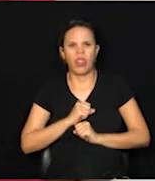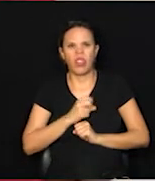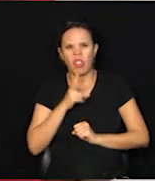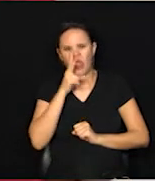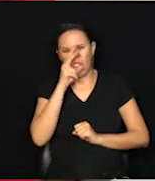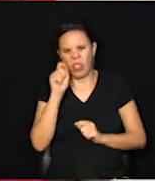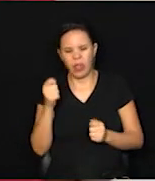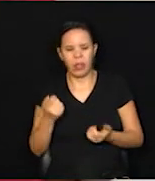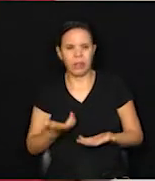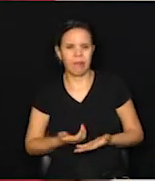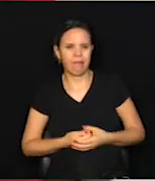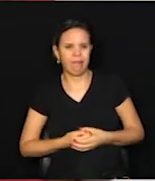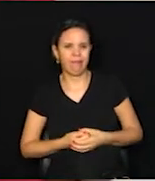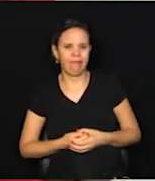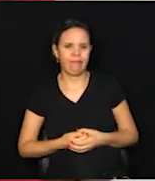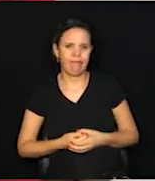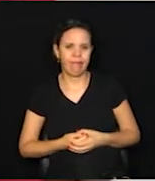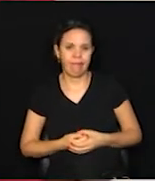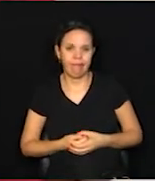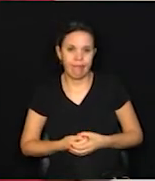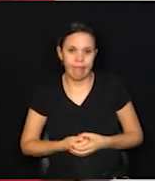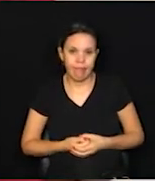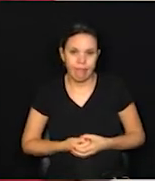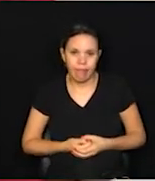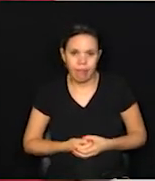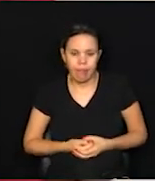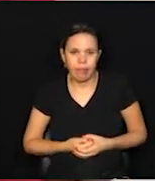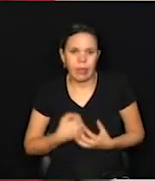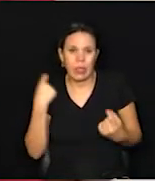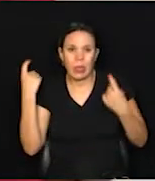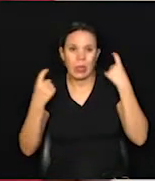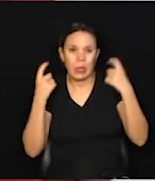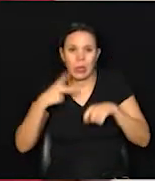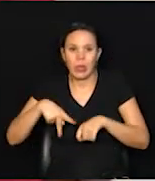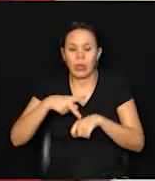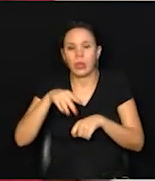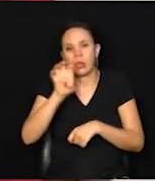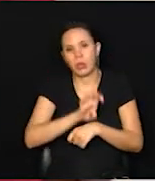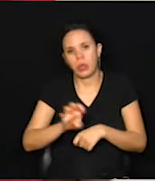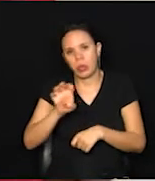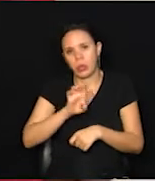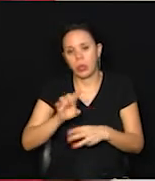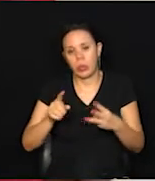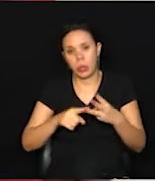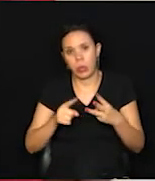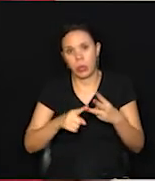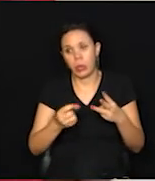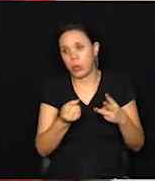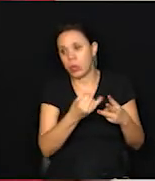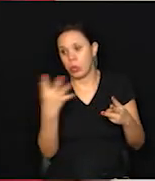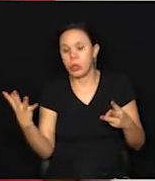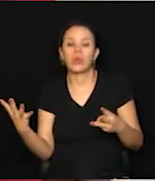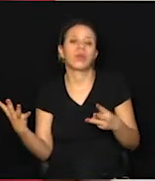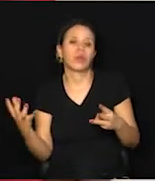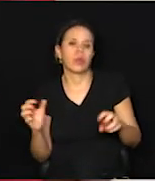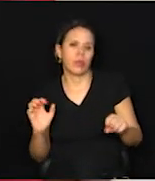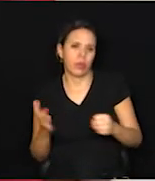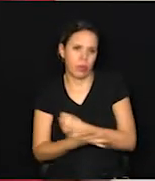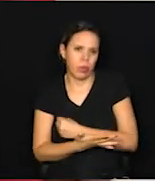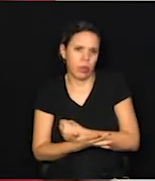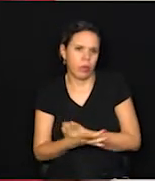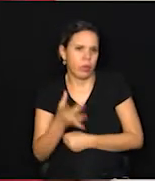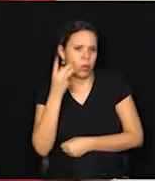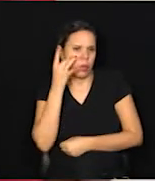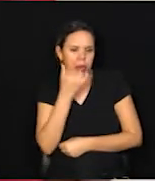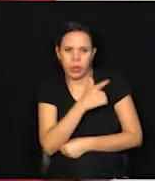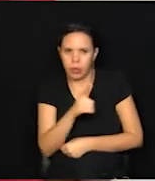agressiva. Isso é, inclusive, o que está preocupando os países da Europa em relação à terceira onda, a presença de variantes, porque não existiam